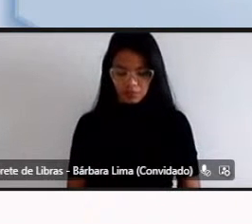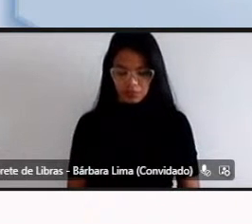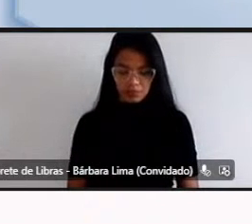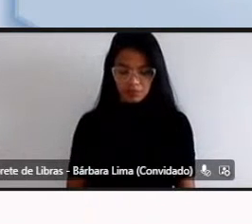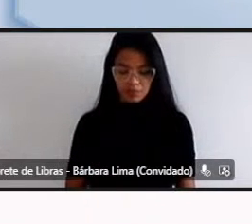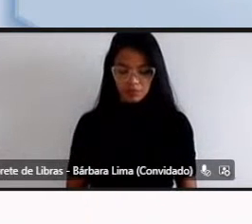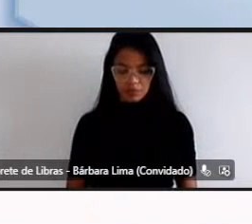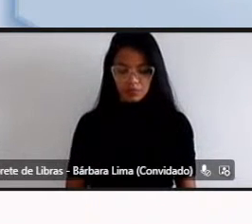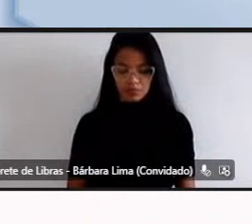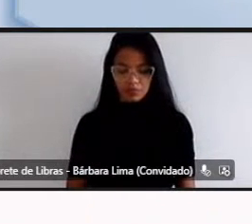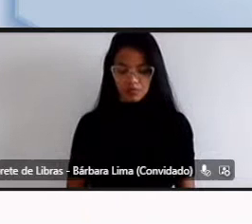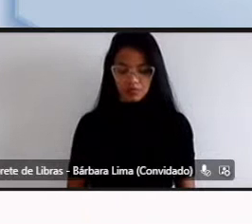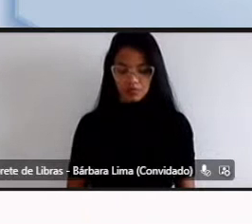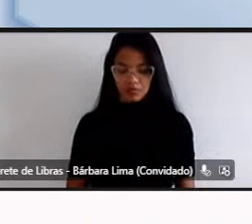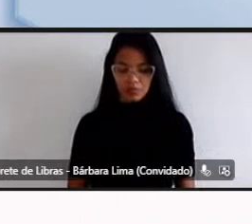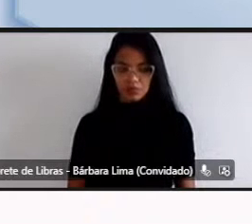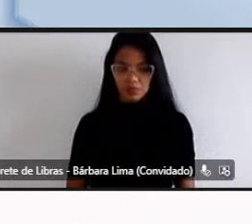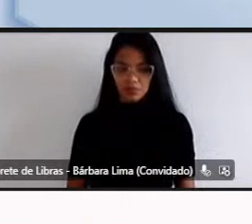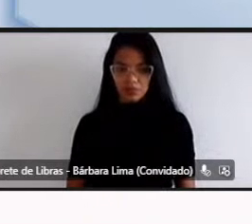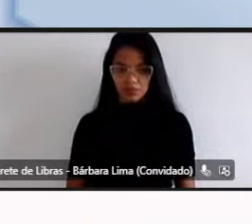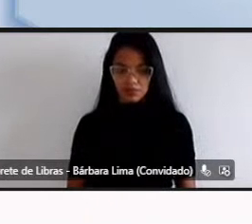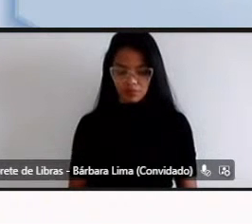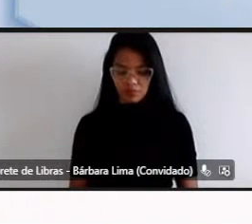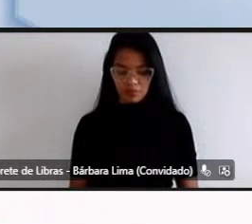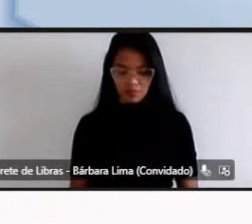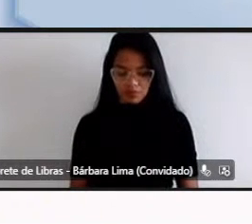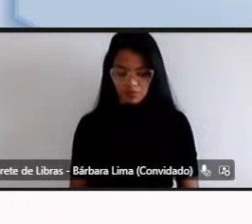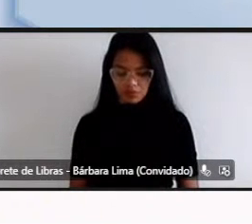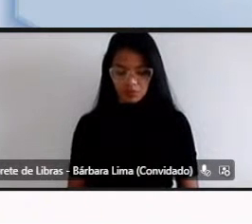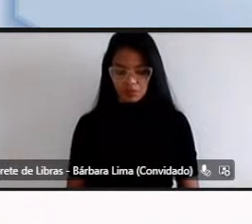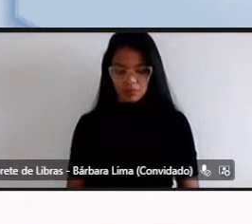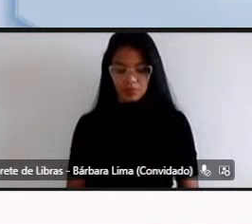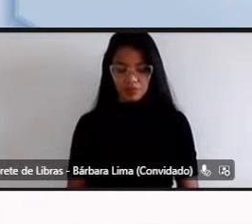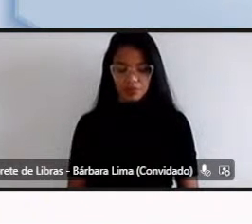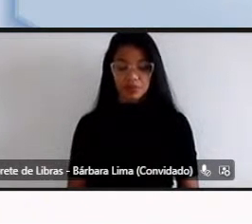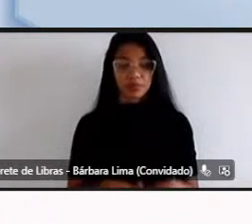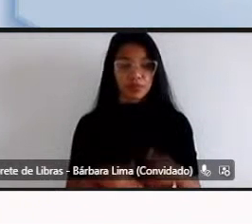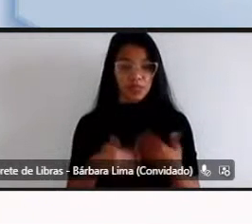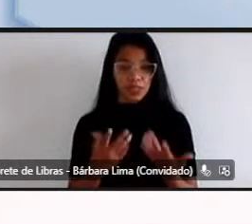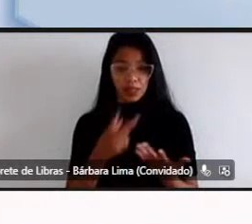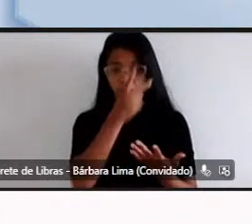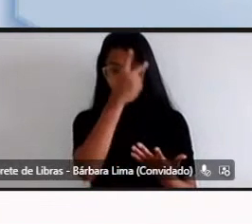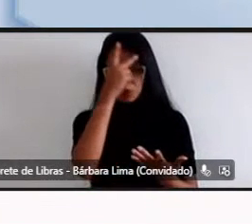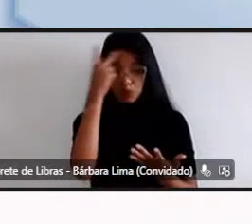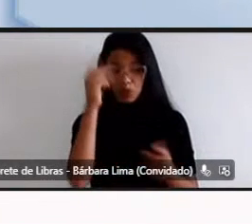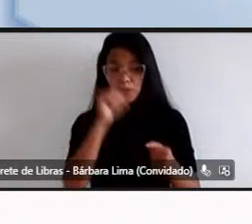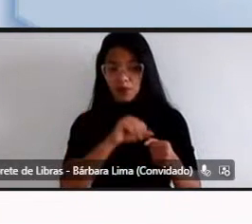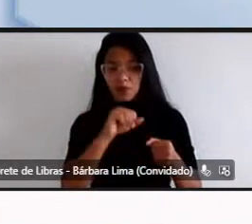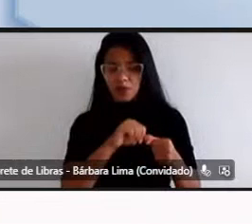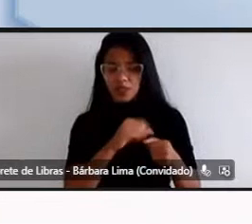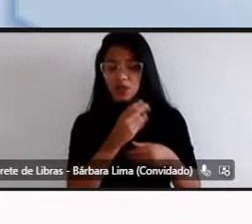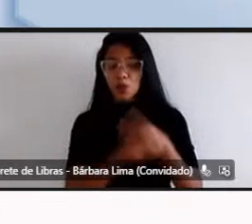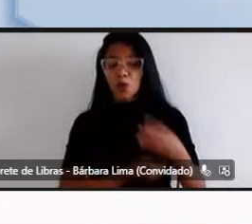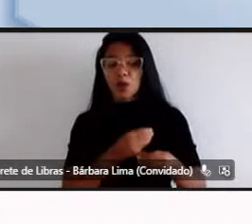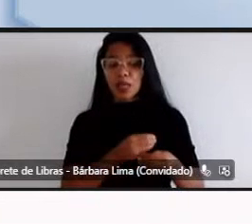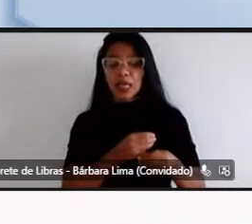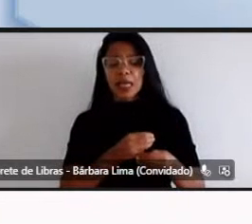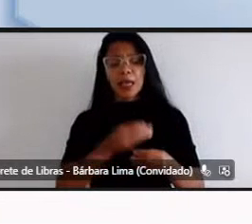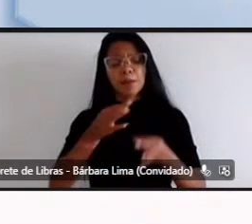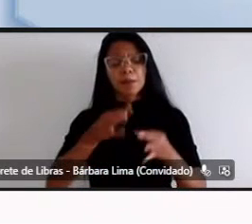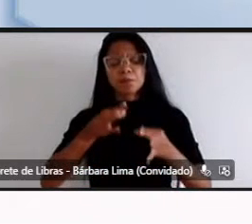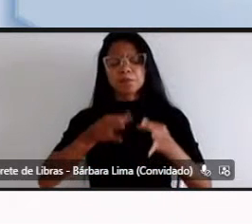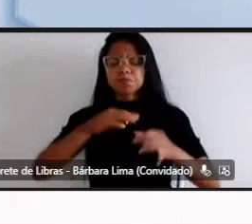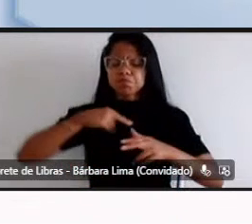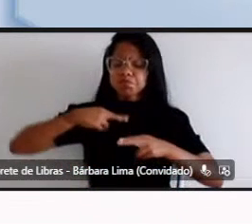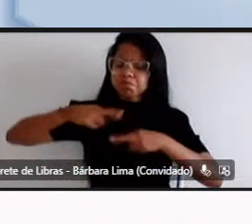harm in the solution to it. Então, o praticante, o facilitador de justiça restaurativa, ele vai perguntar